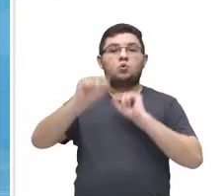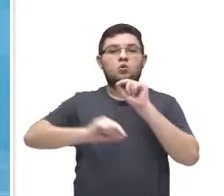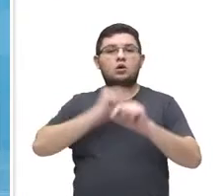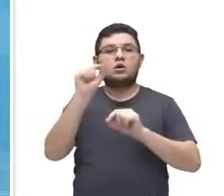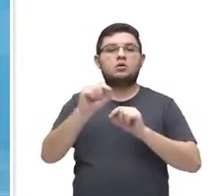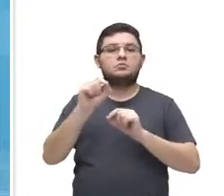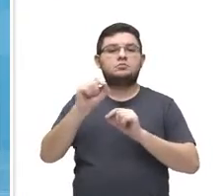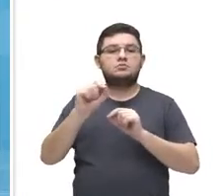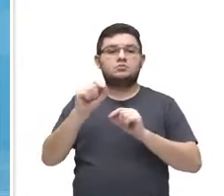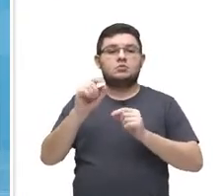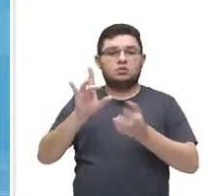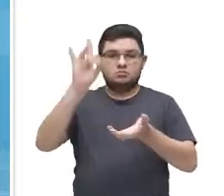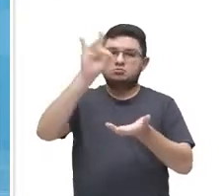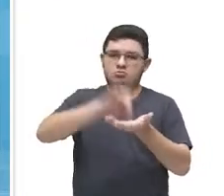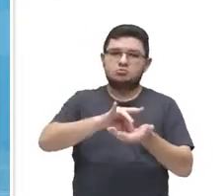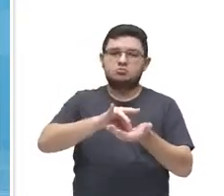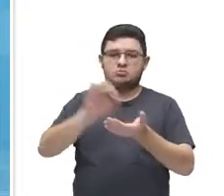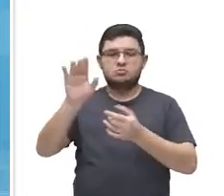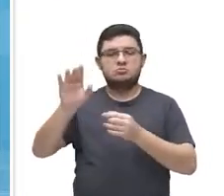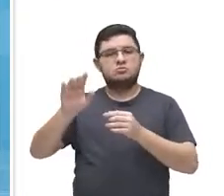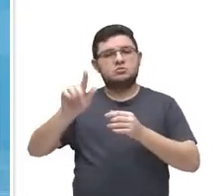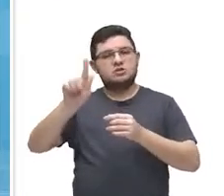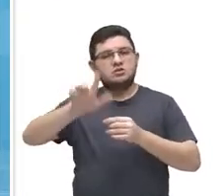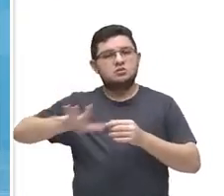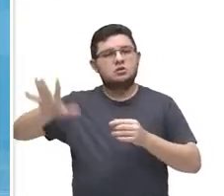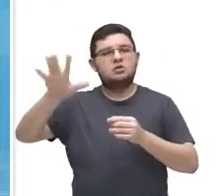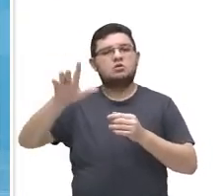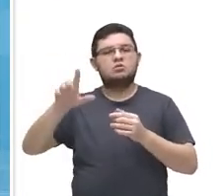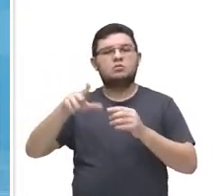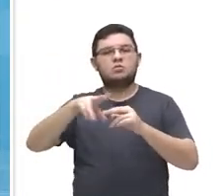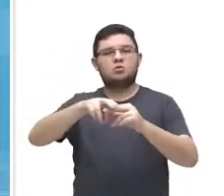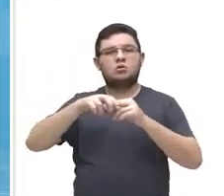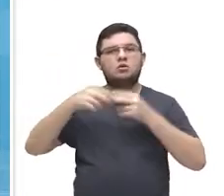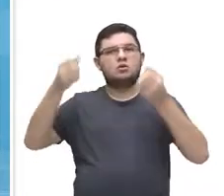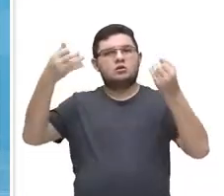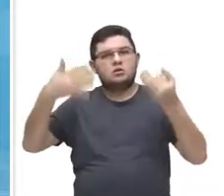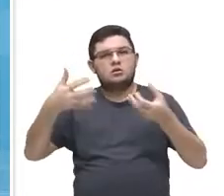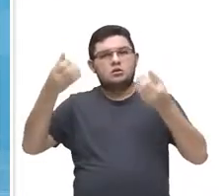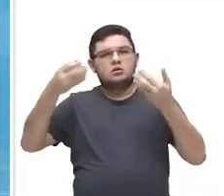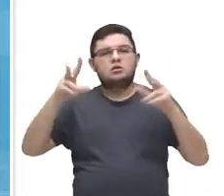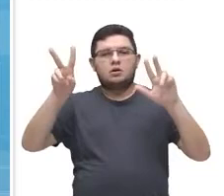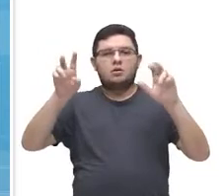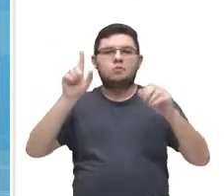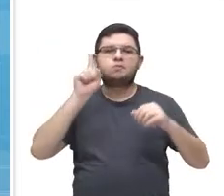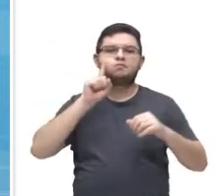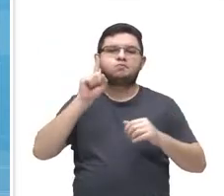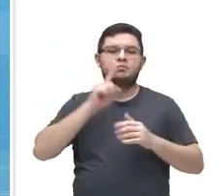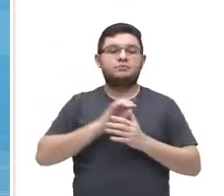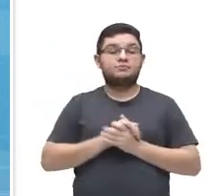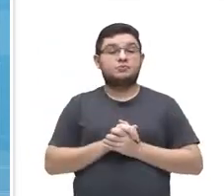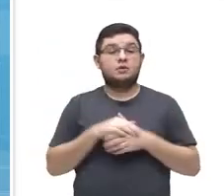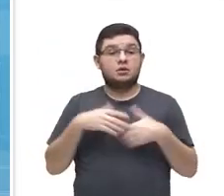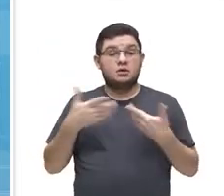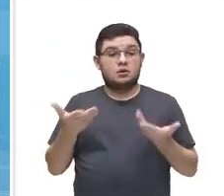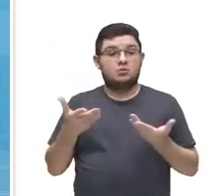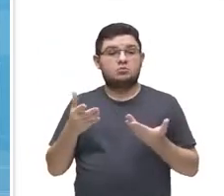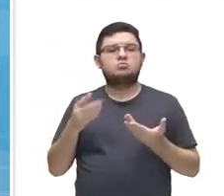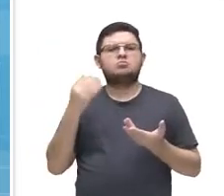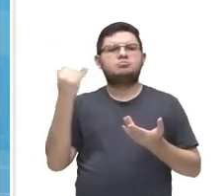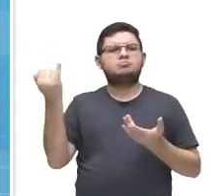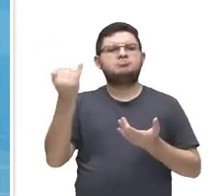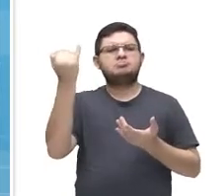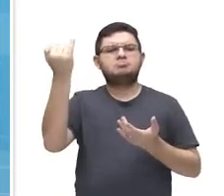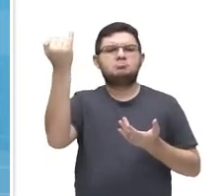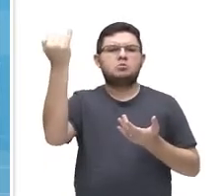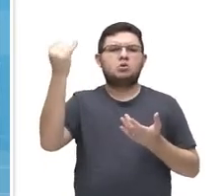Então nós utilizamos ali o the simple present para falar exatamente disso. Uma informação importante